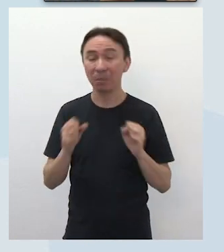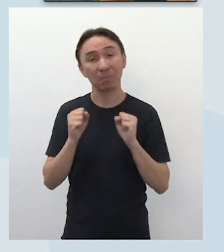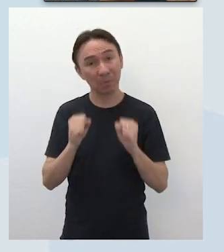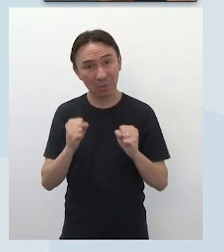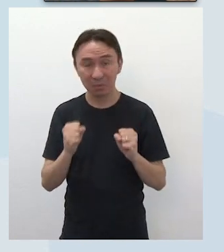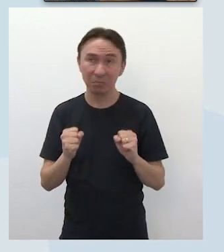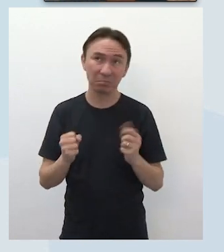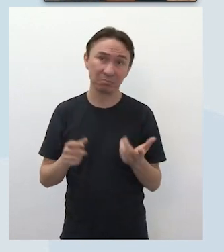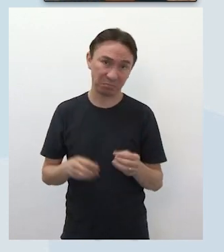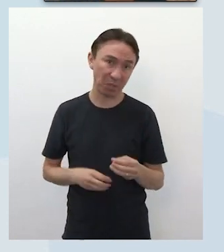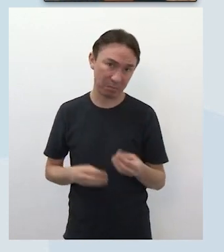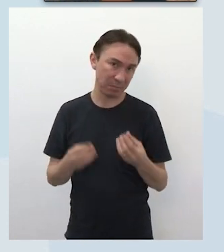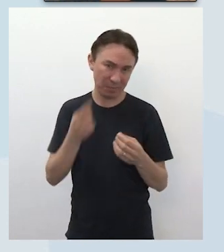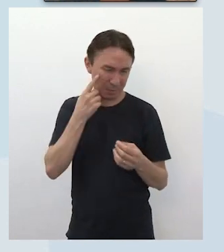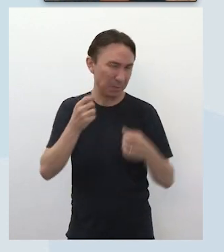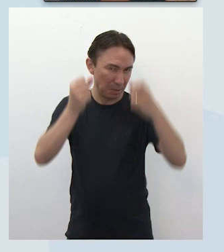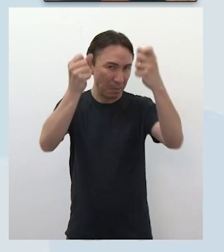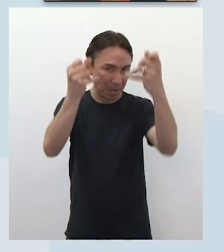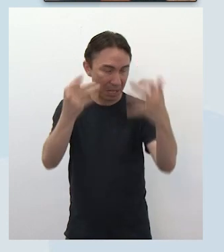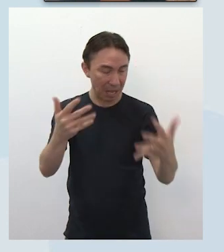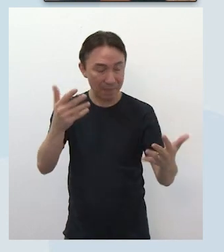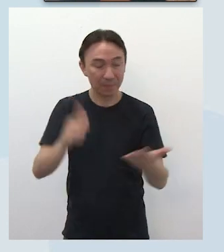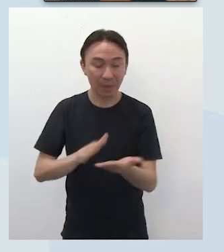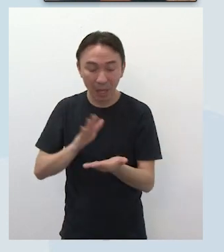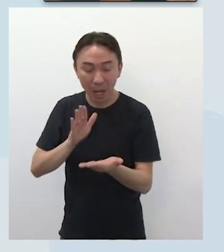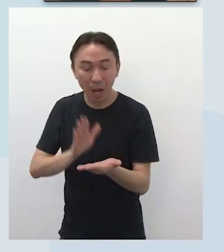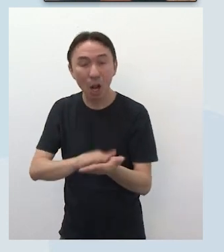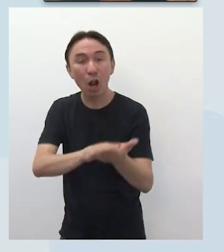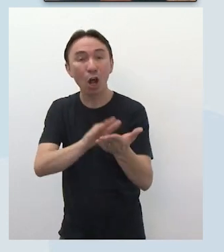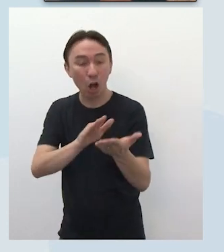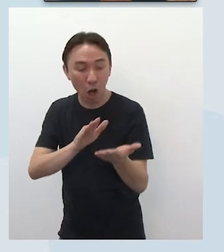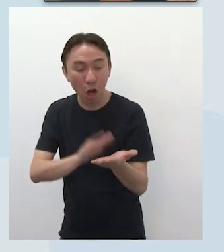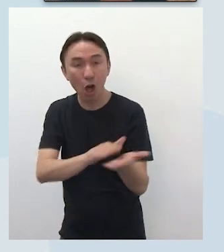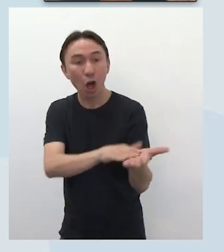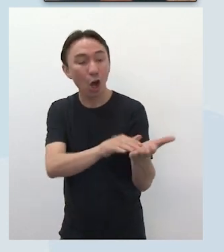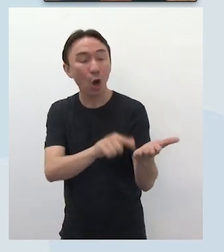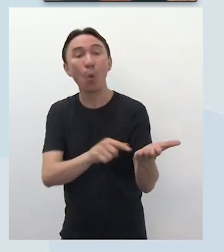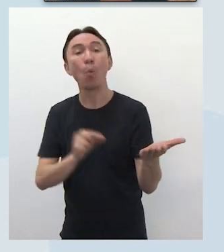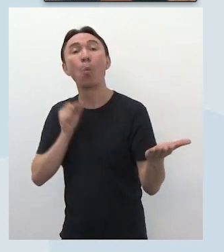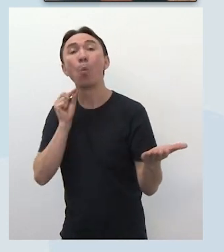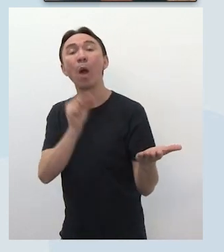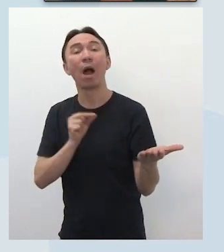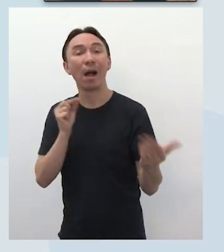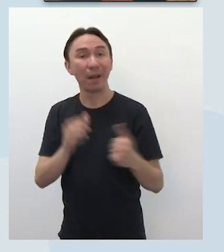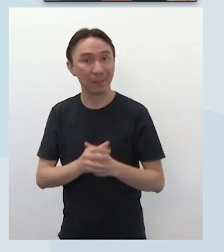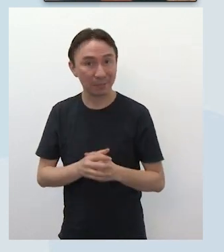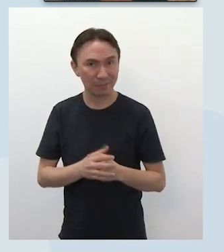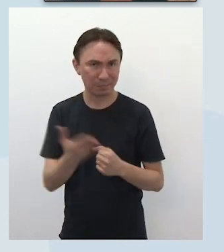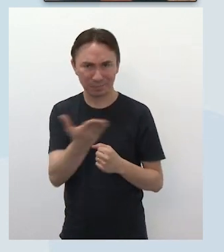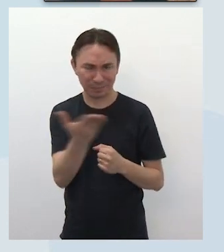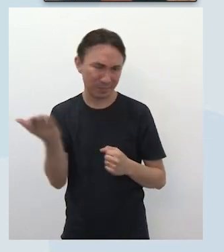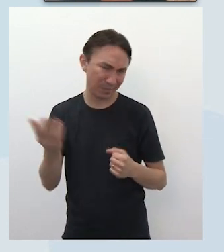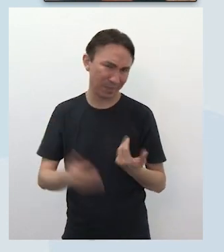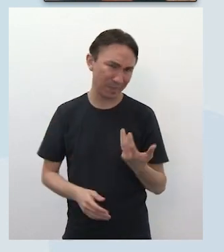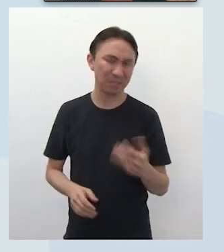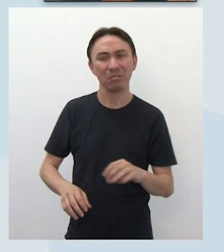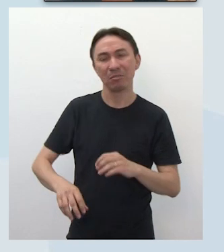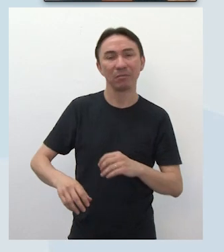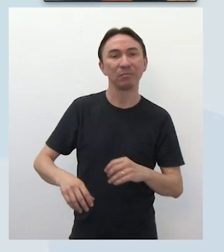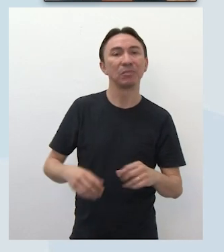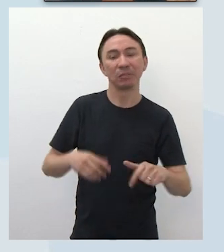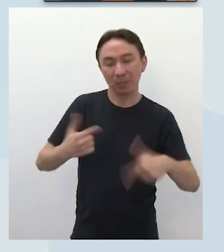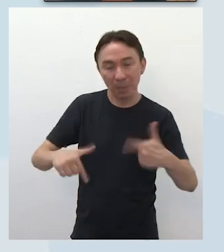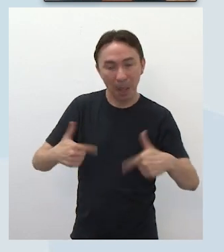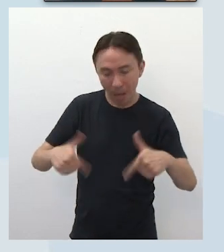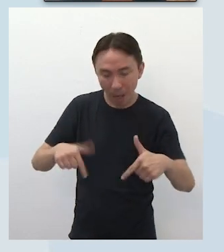pensa sobre os elogios, né? Sobretudo quem pensa, quem trabalha com educação, tem sempre uma ideia de que